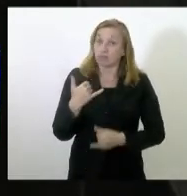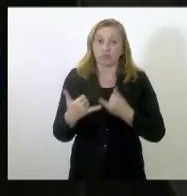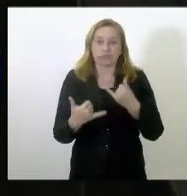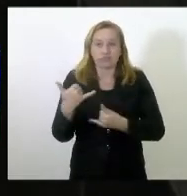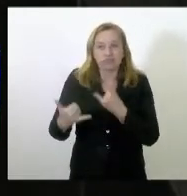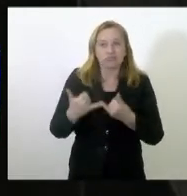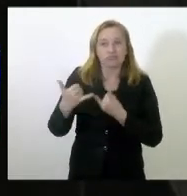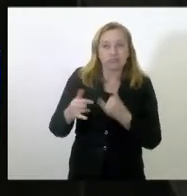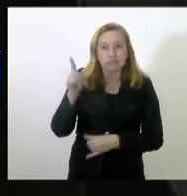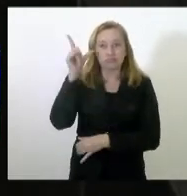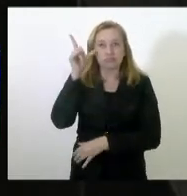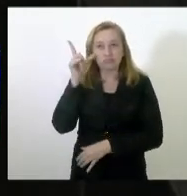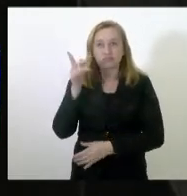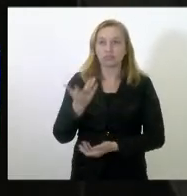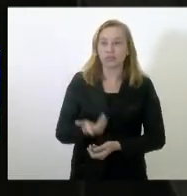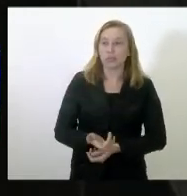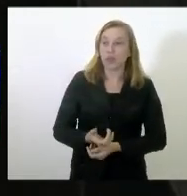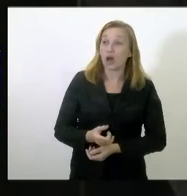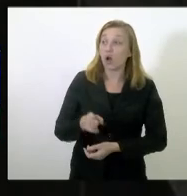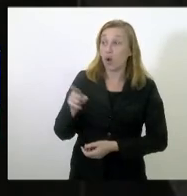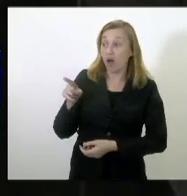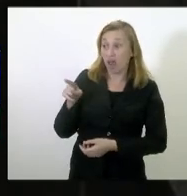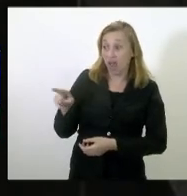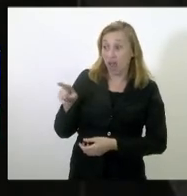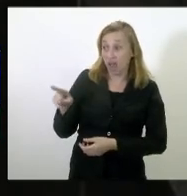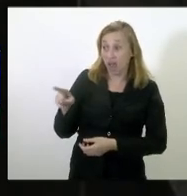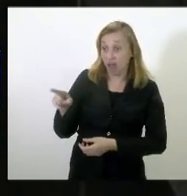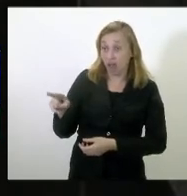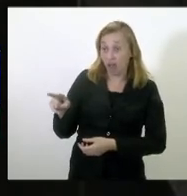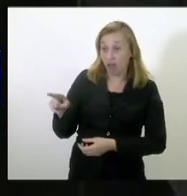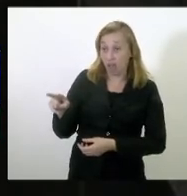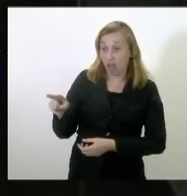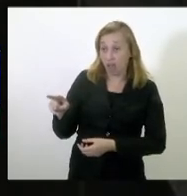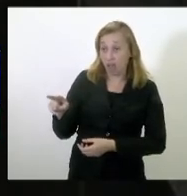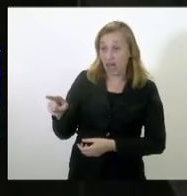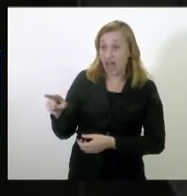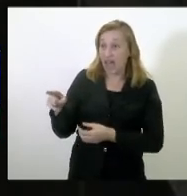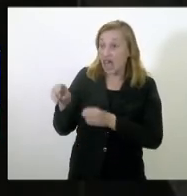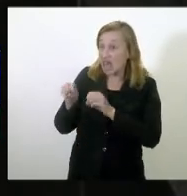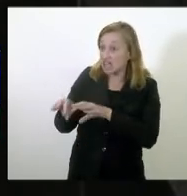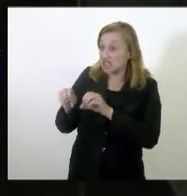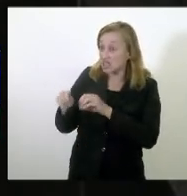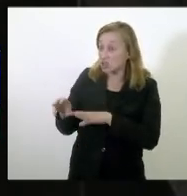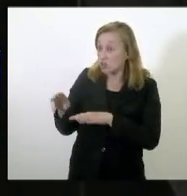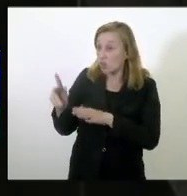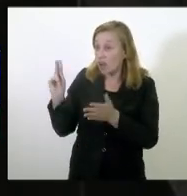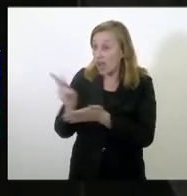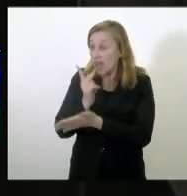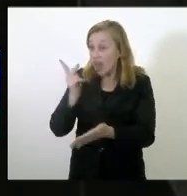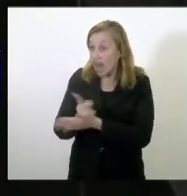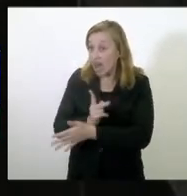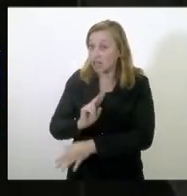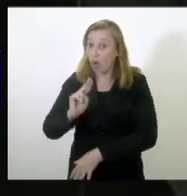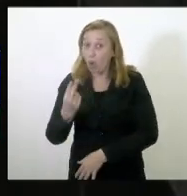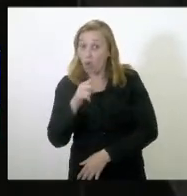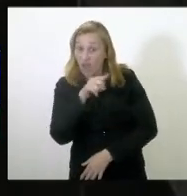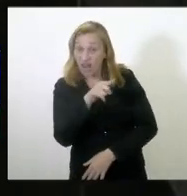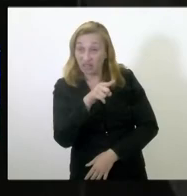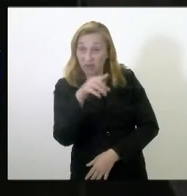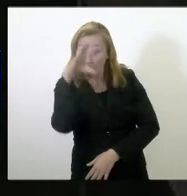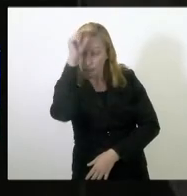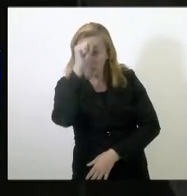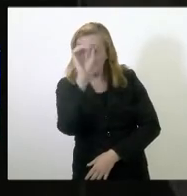com a Lucinha, que ou ela ensinou mal, ou ele não aprendeu nada.